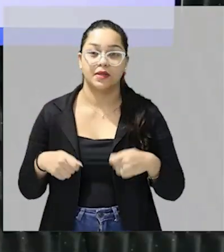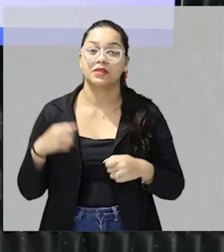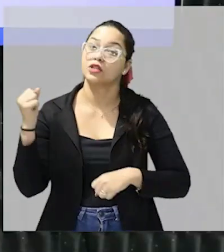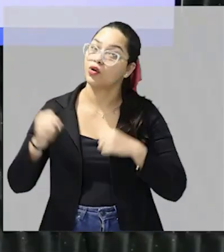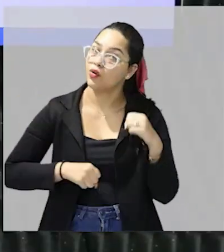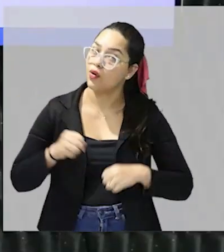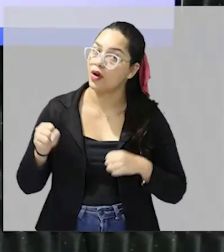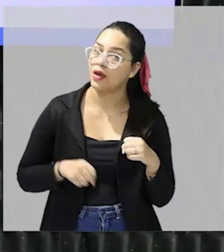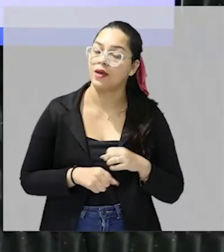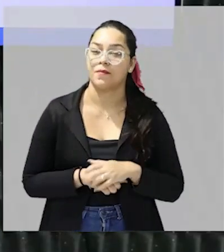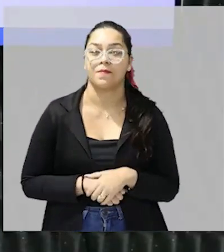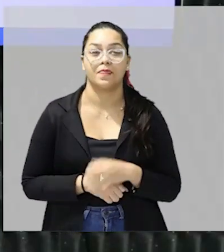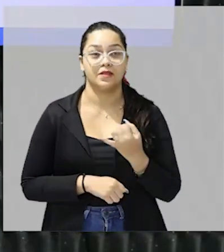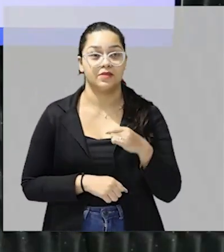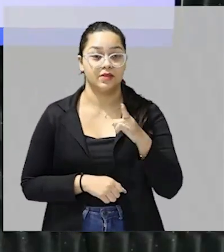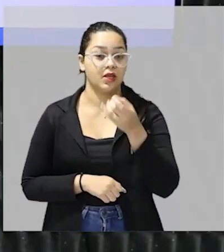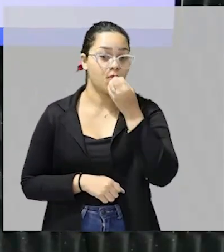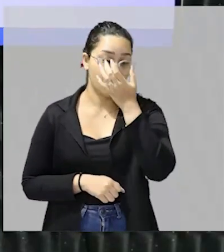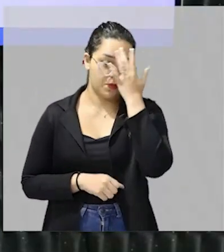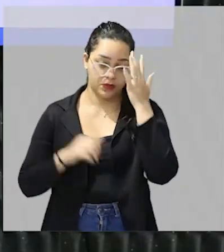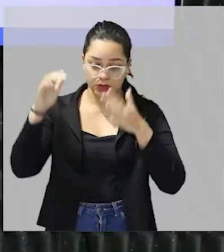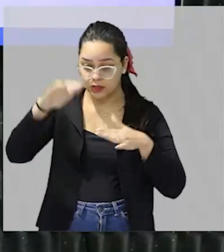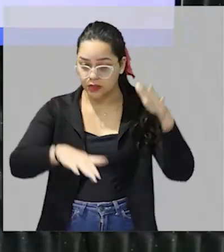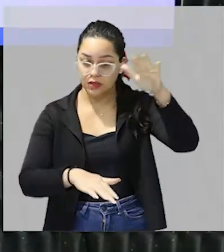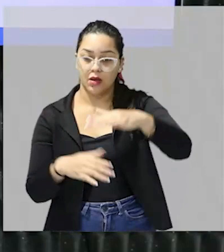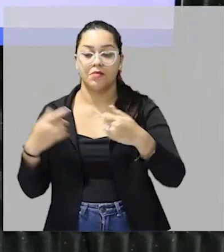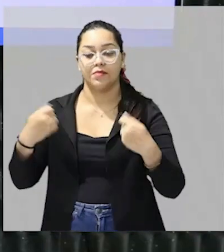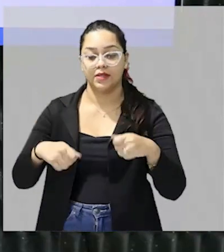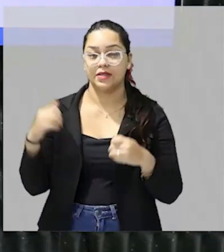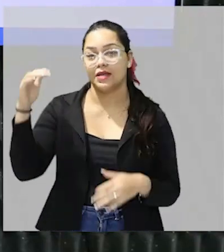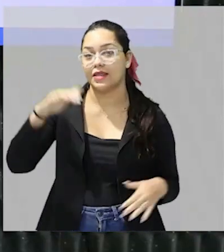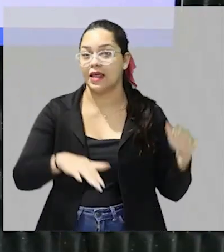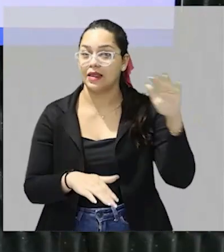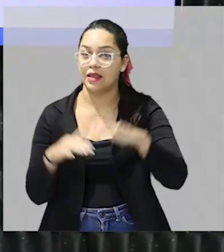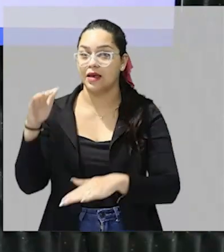correr. Se você quer ser um bom nadador, você deve nadar.